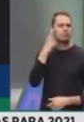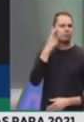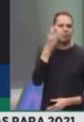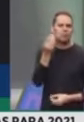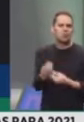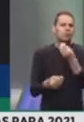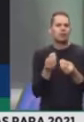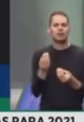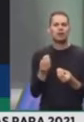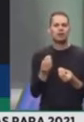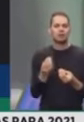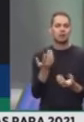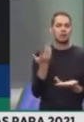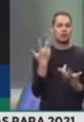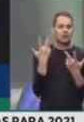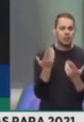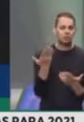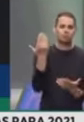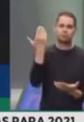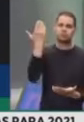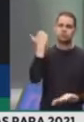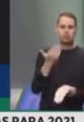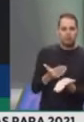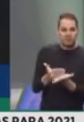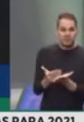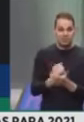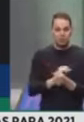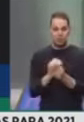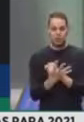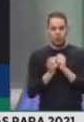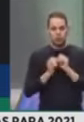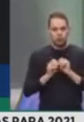da mesma forma como vem tratando desde o início,